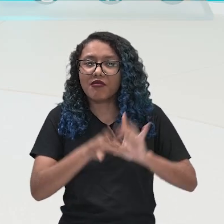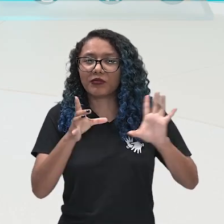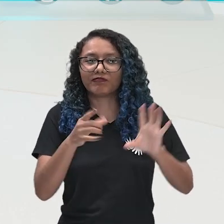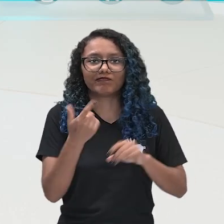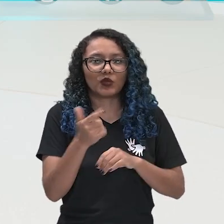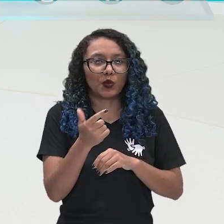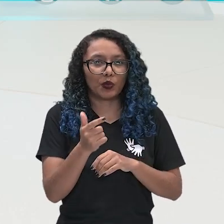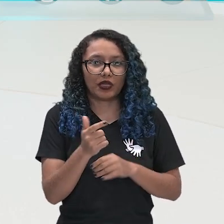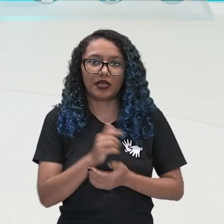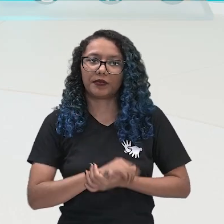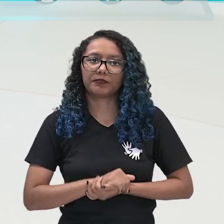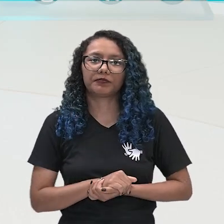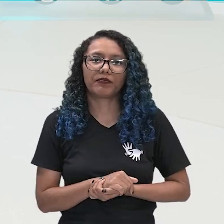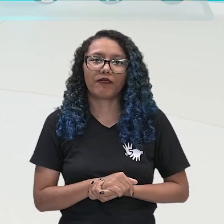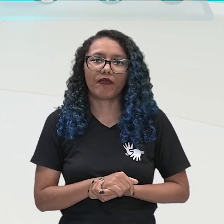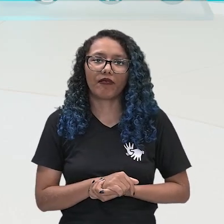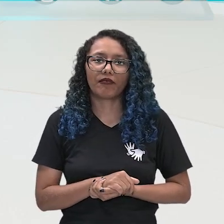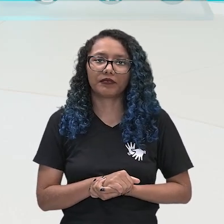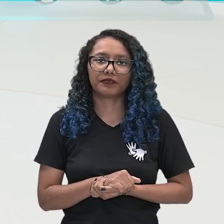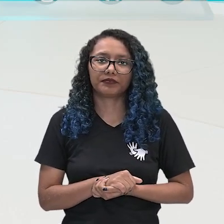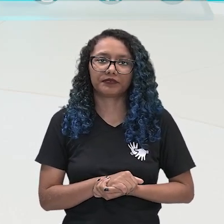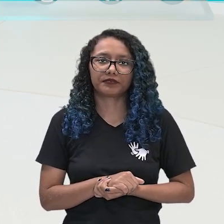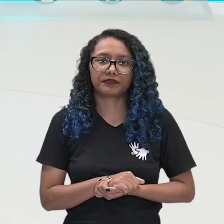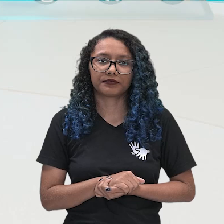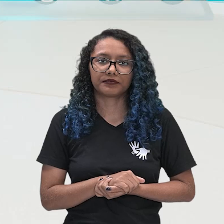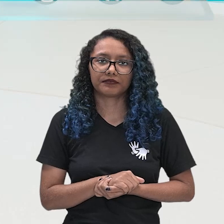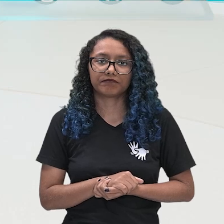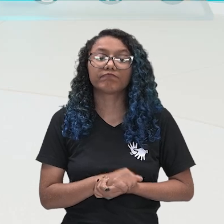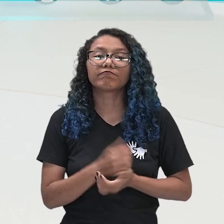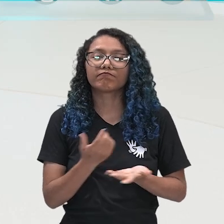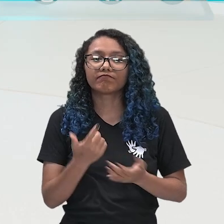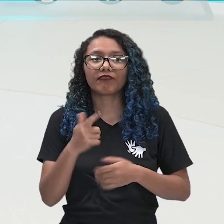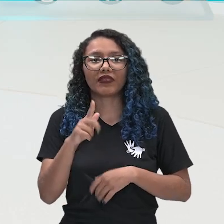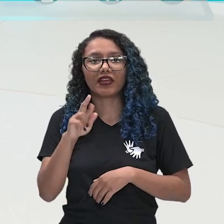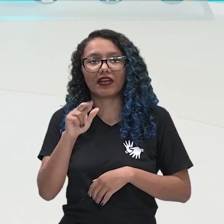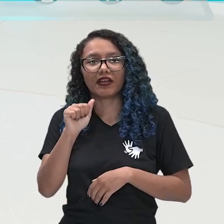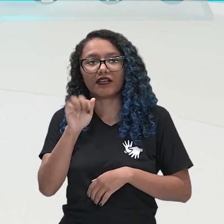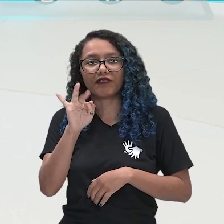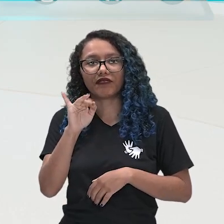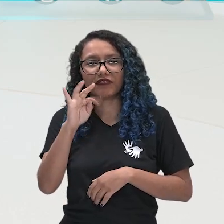Então, dentro, quando se fala grafite, as pessoas dizem,